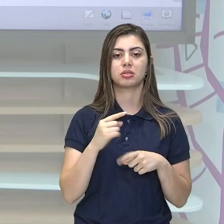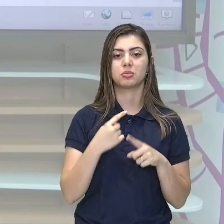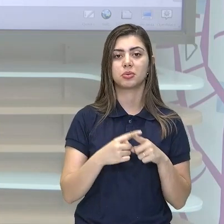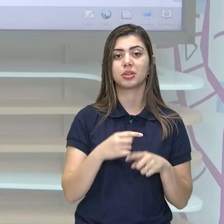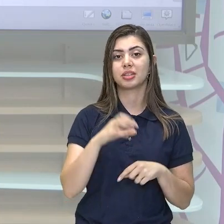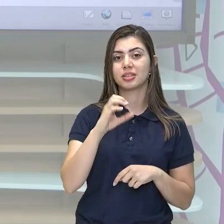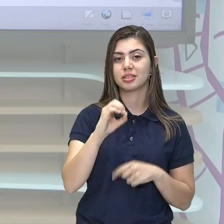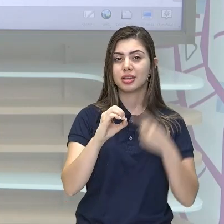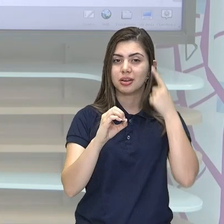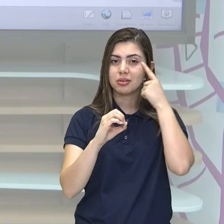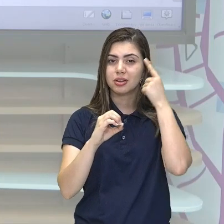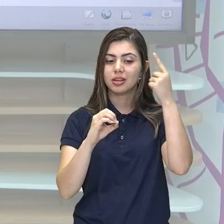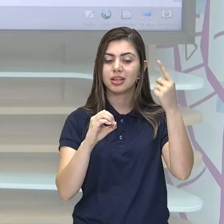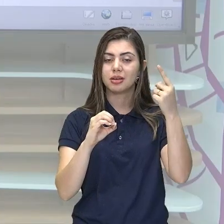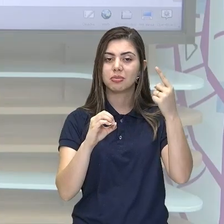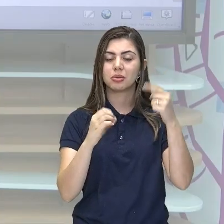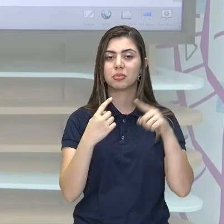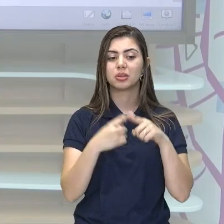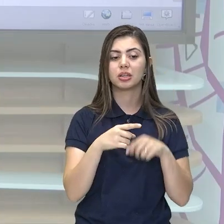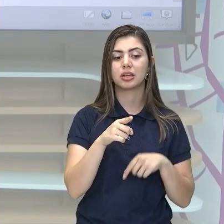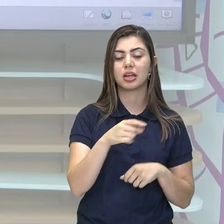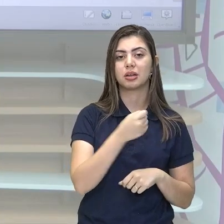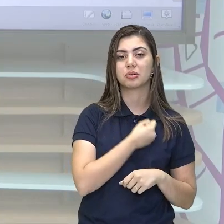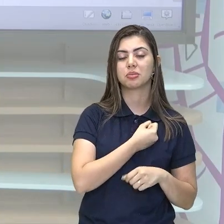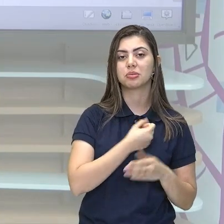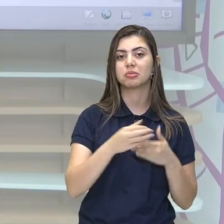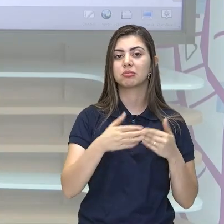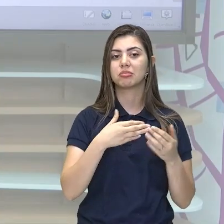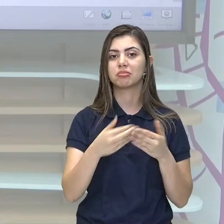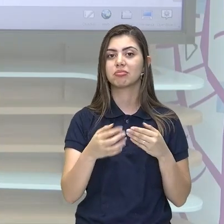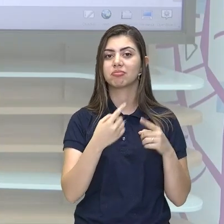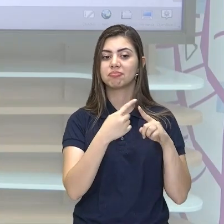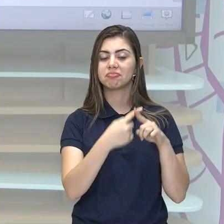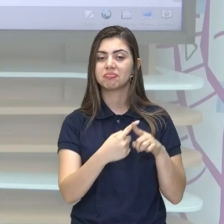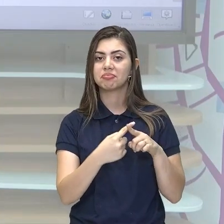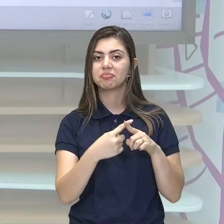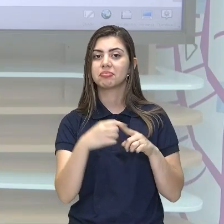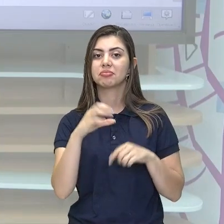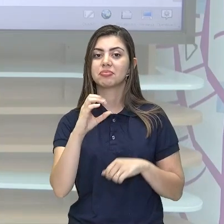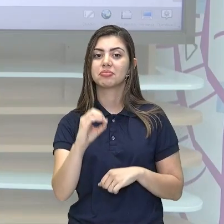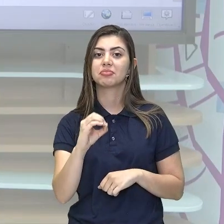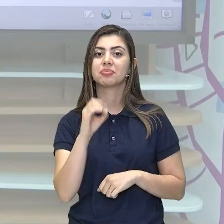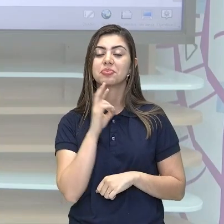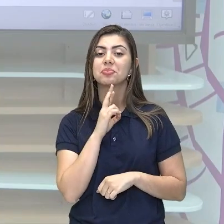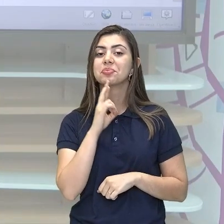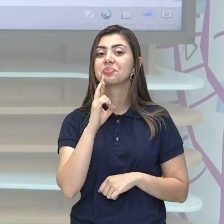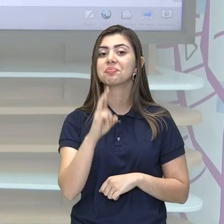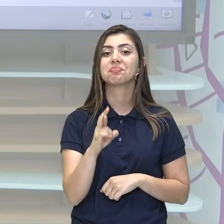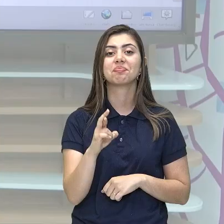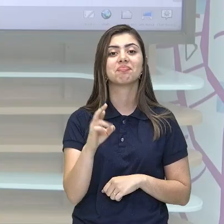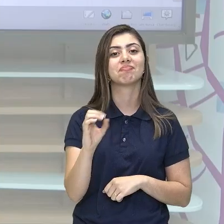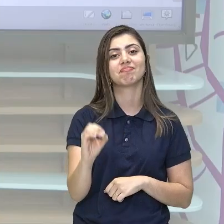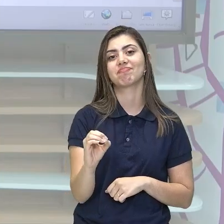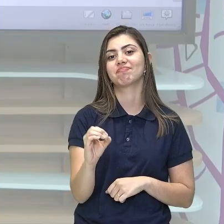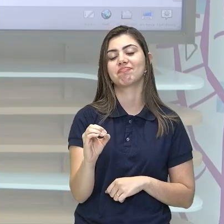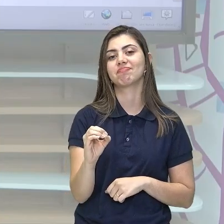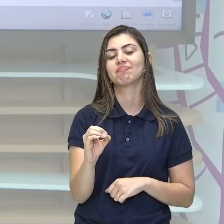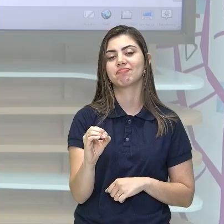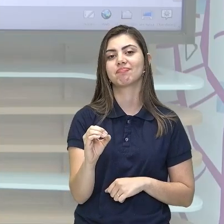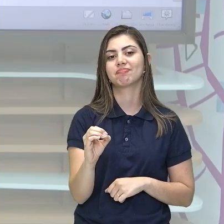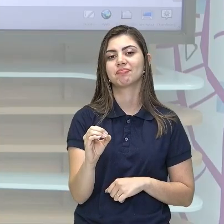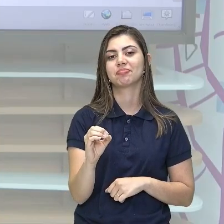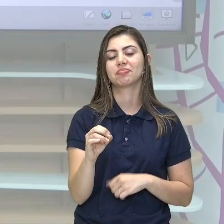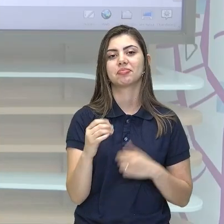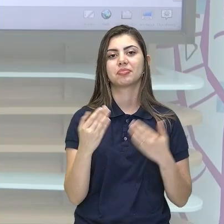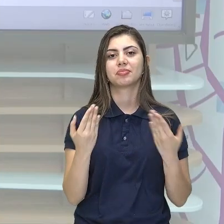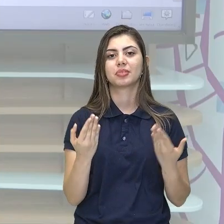Por quê? Porque se eu for multiplicar ali o zero por qualquer número que seja, o meu resultado já vai ser zero. Ou